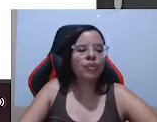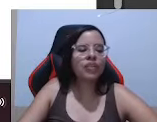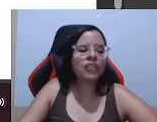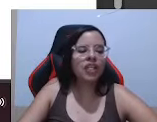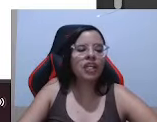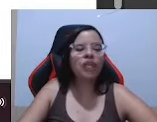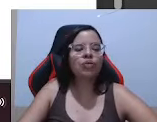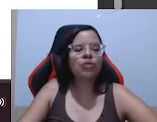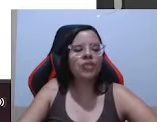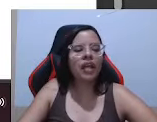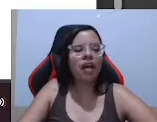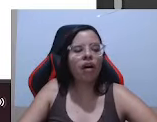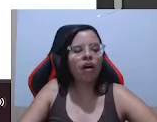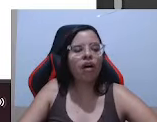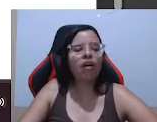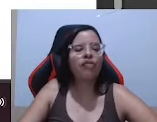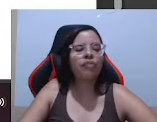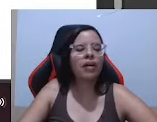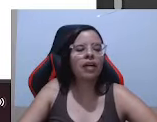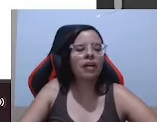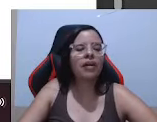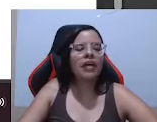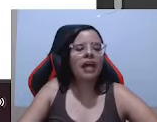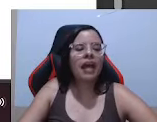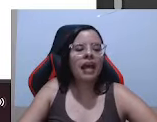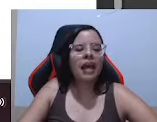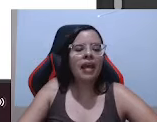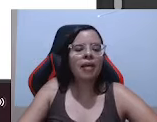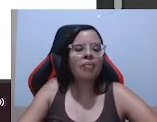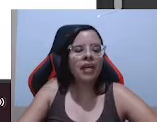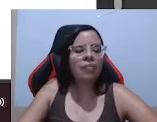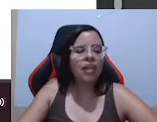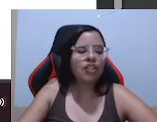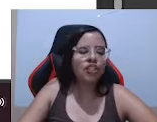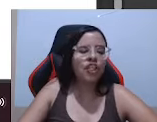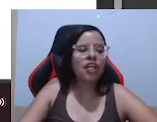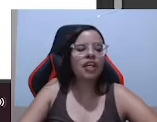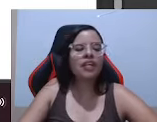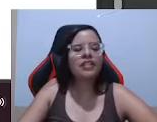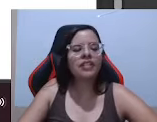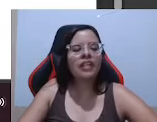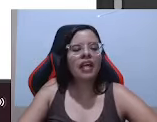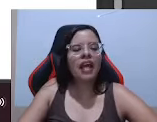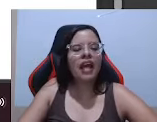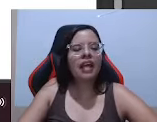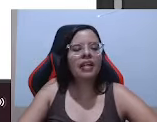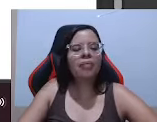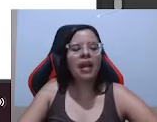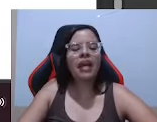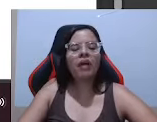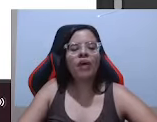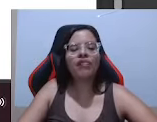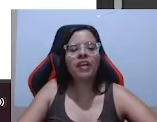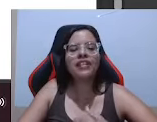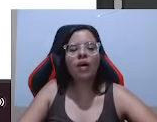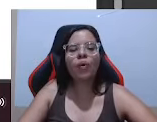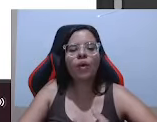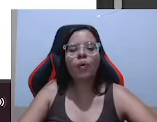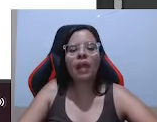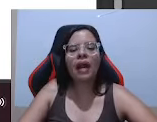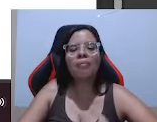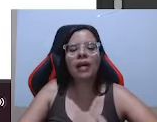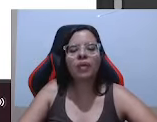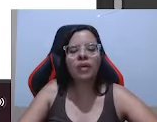Júlia Formosinho, Jussara Hoffmann, Miriam Martins, também o